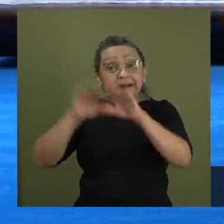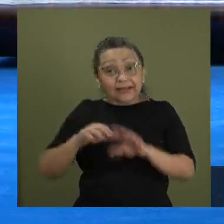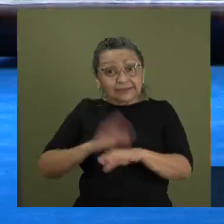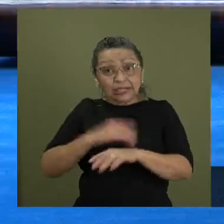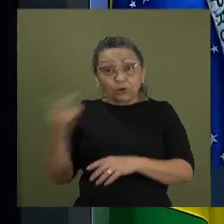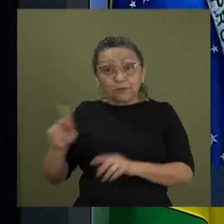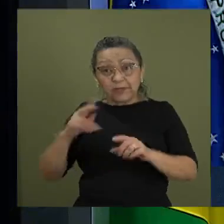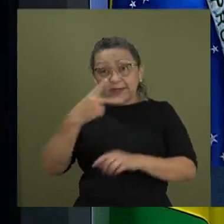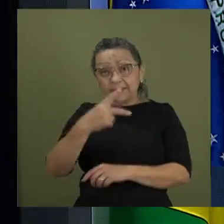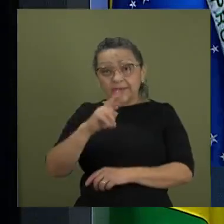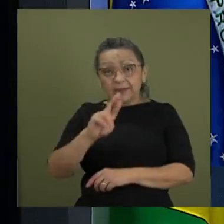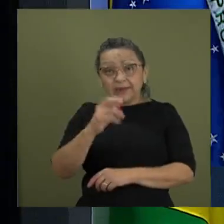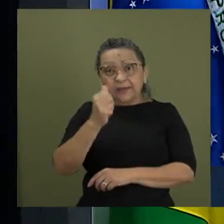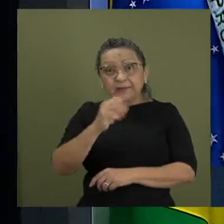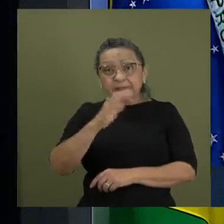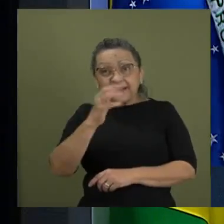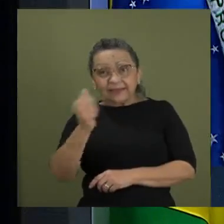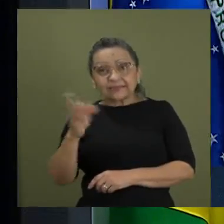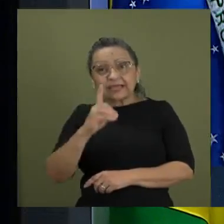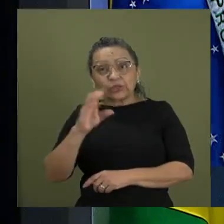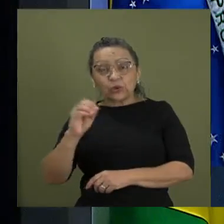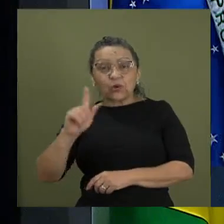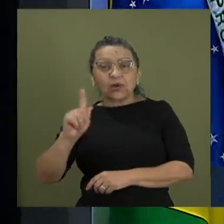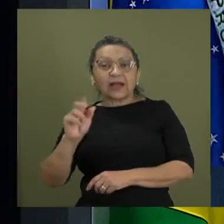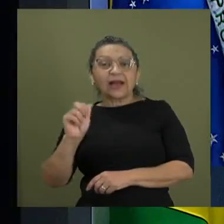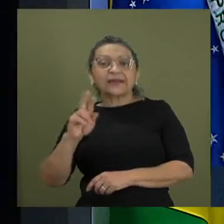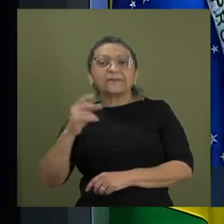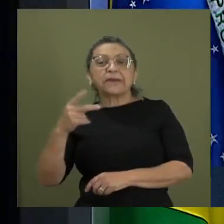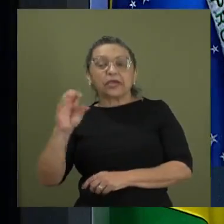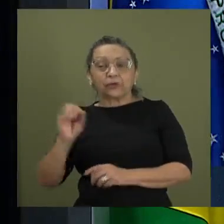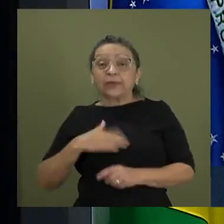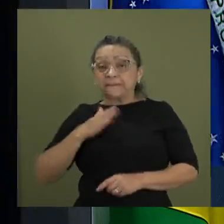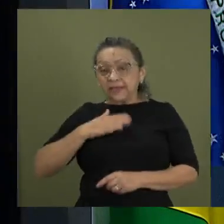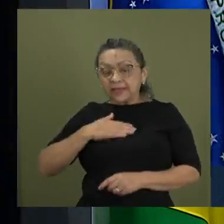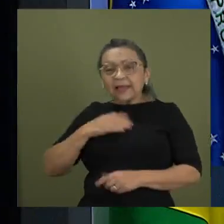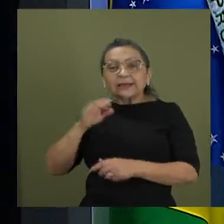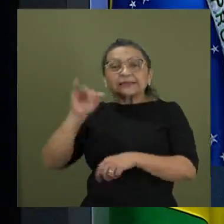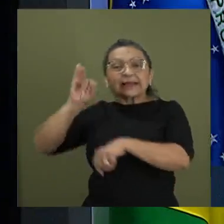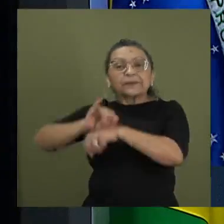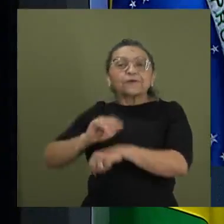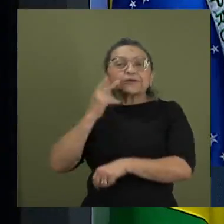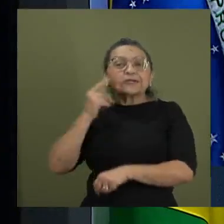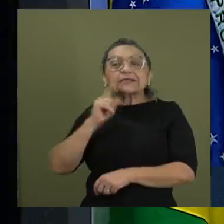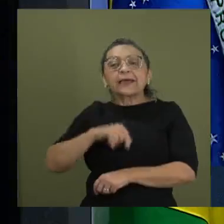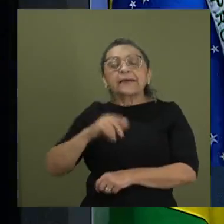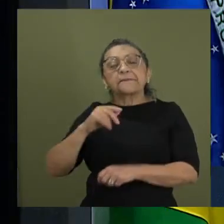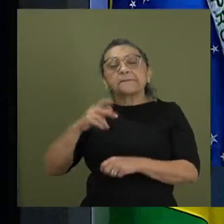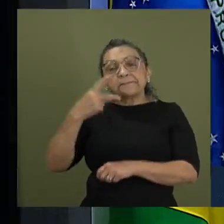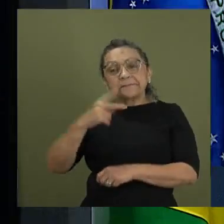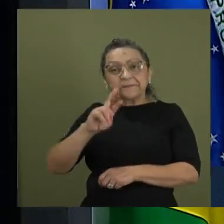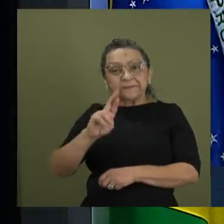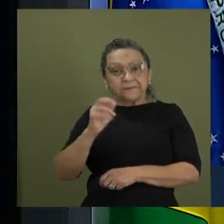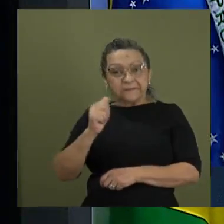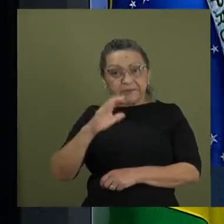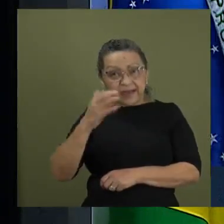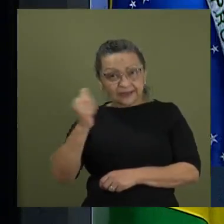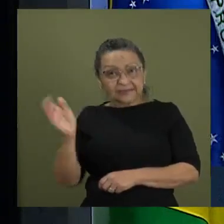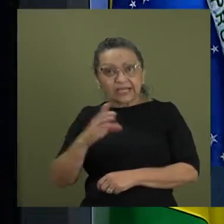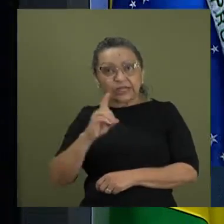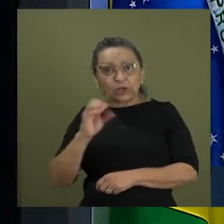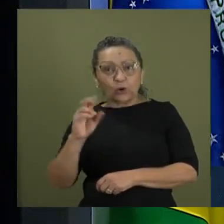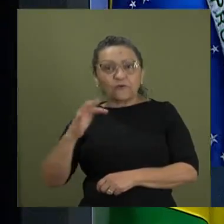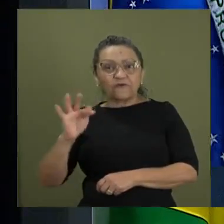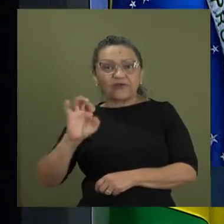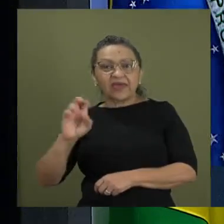minha lá é Praça do Ferreira, capital cearense, Fortaleza. Pergunta lá se